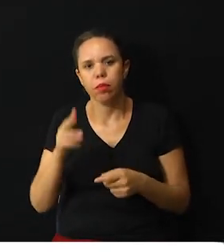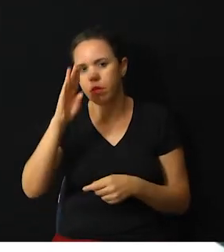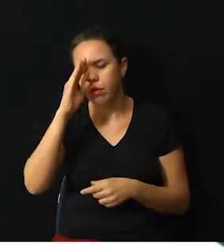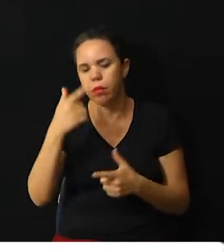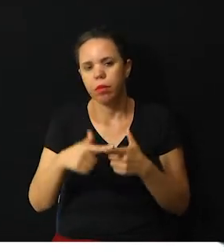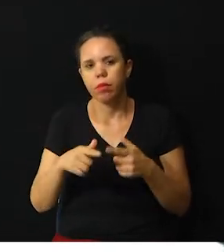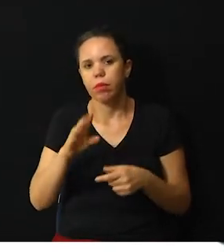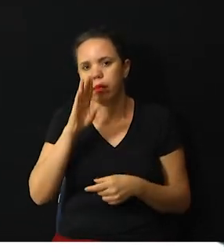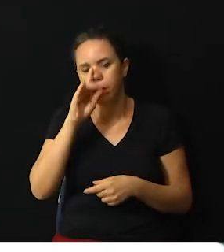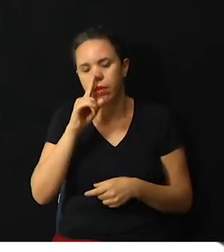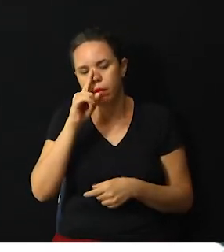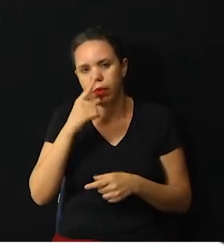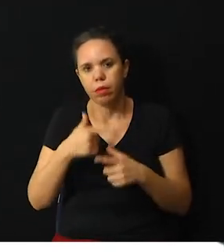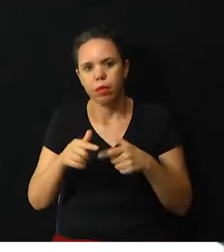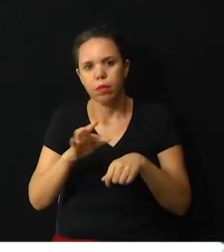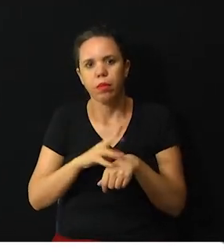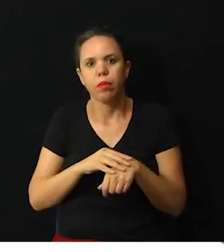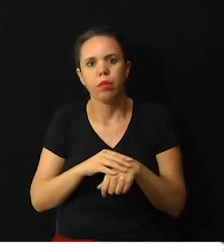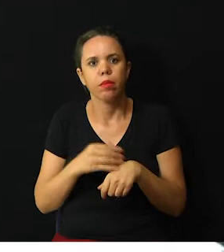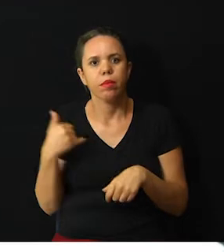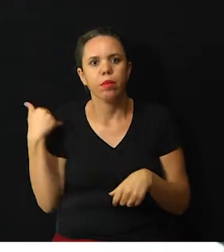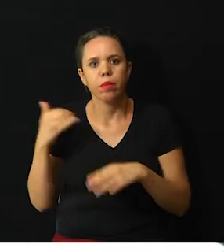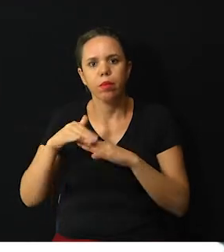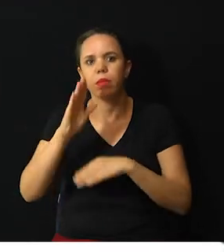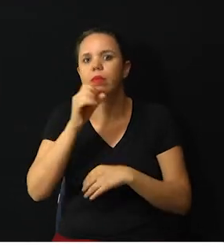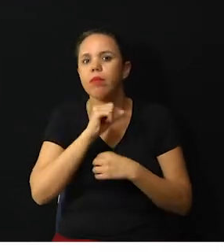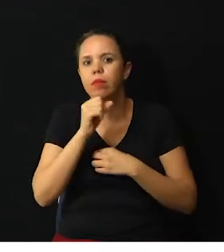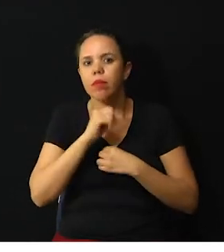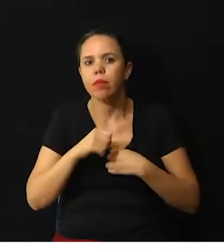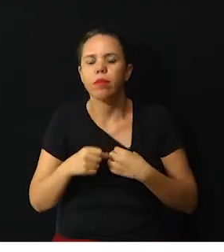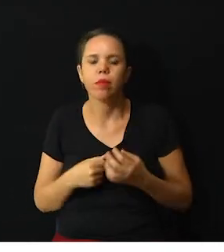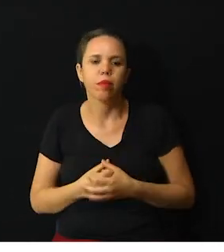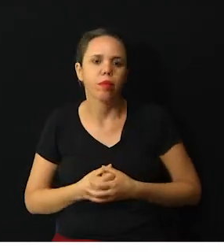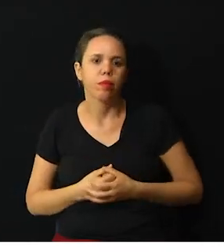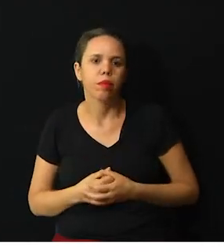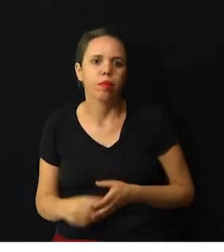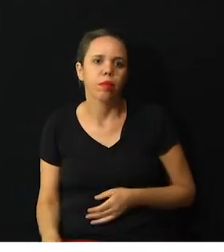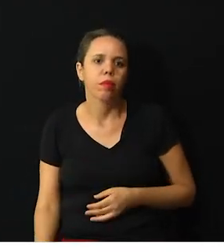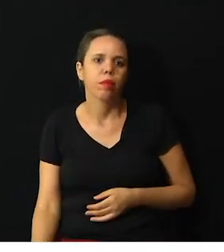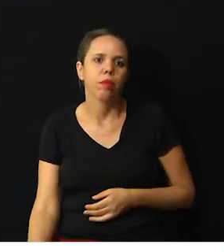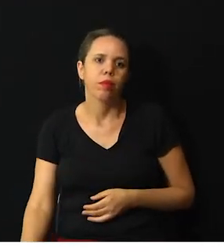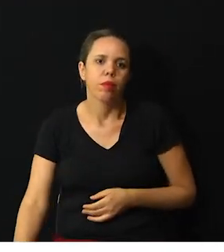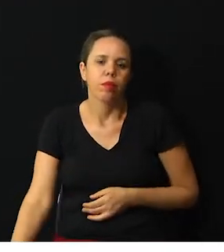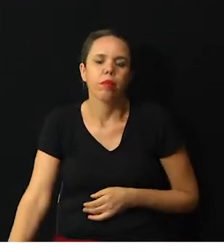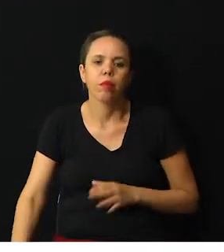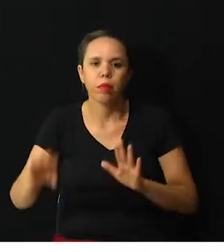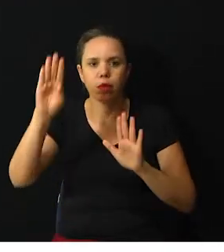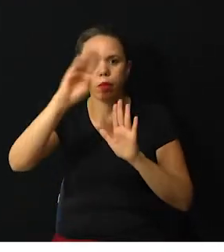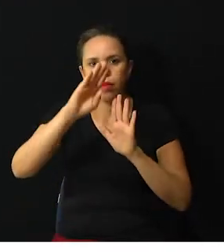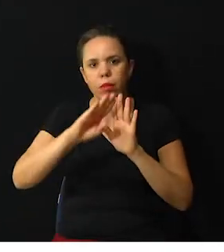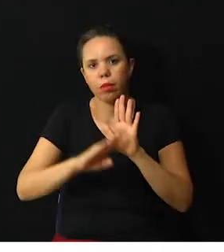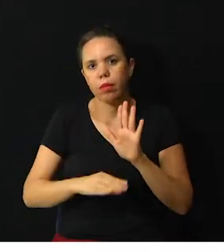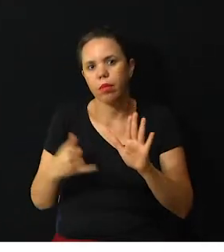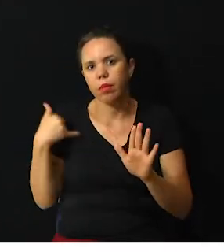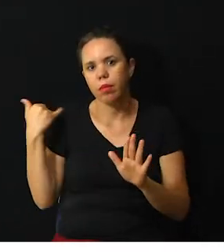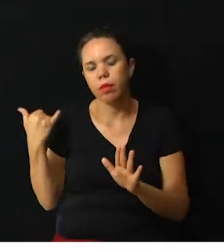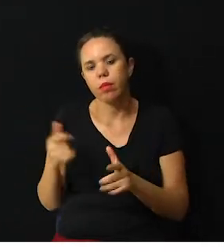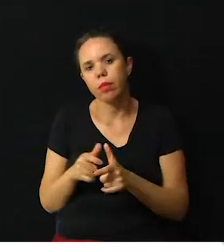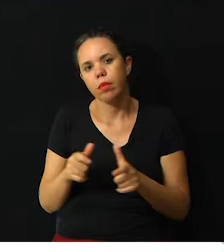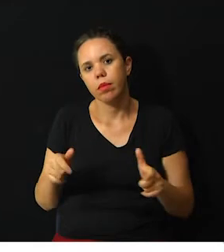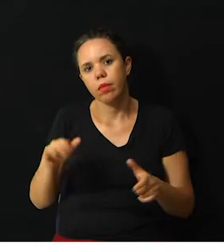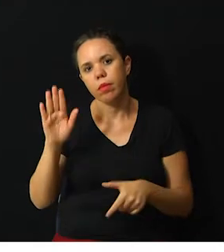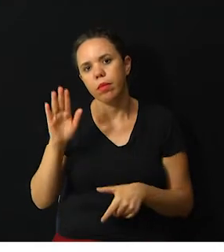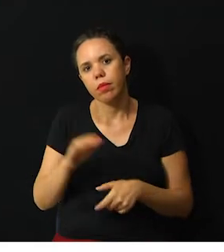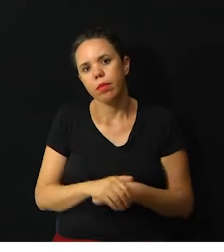o principal fator de risco para as demências é a idade avançada. Então, conforme a nossa pirâmide etária vai se